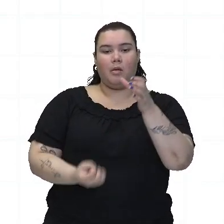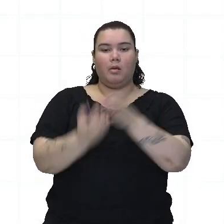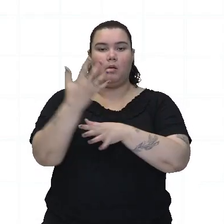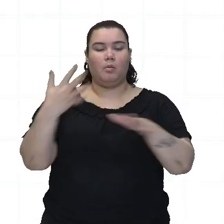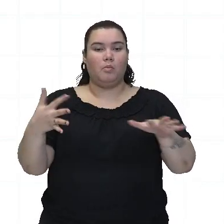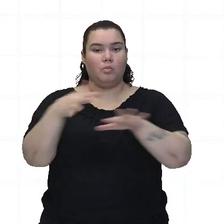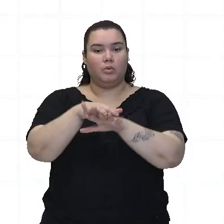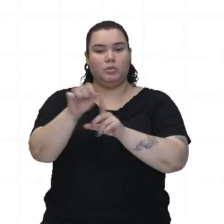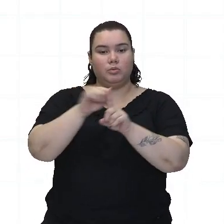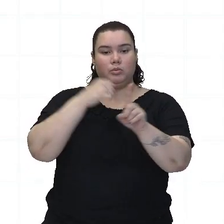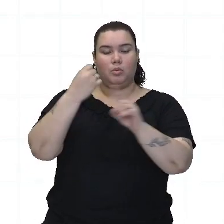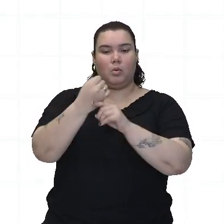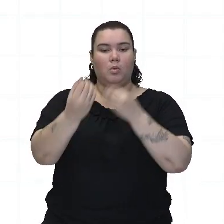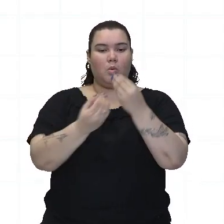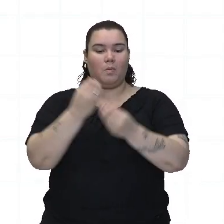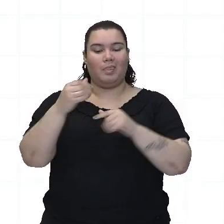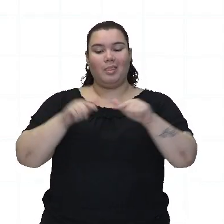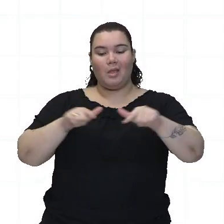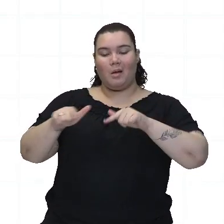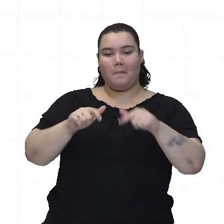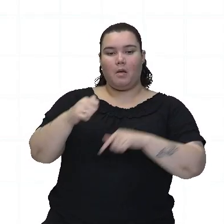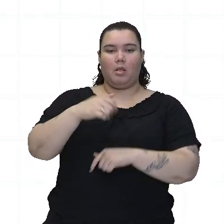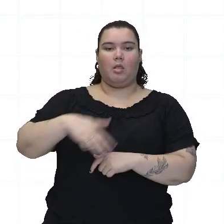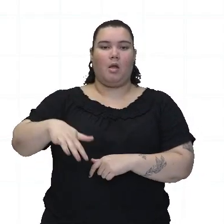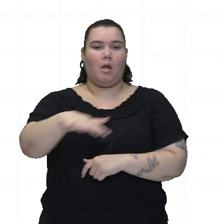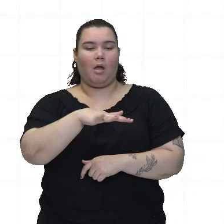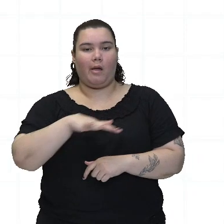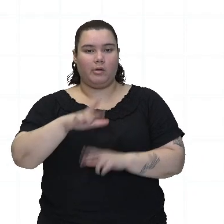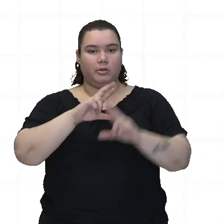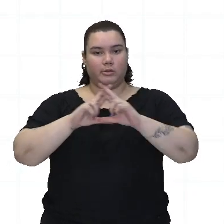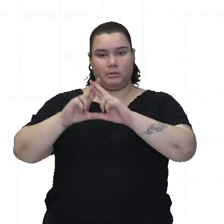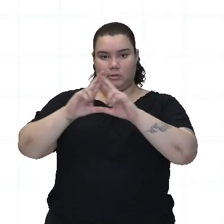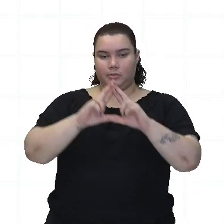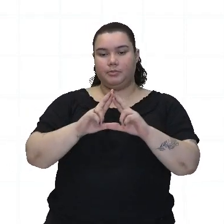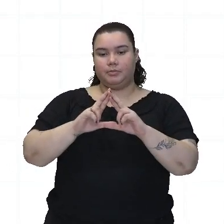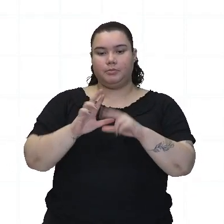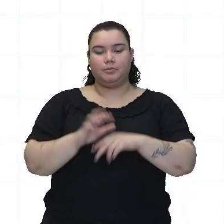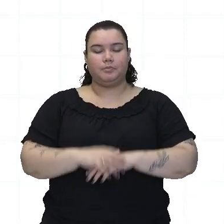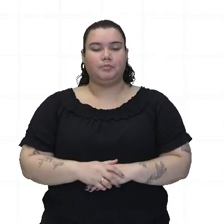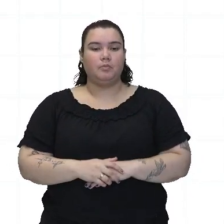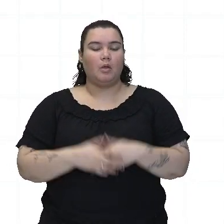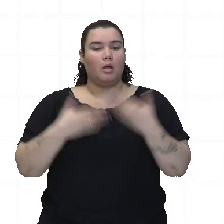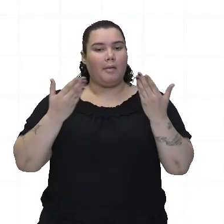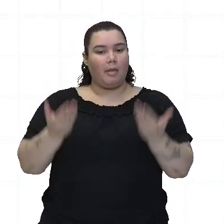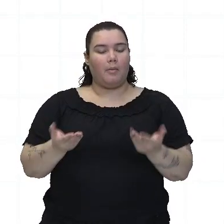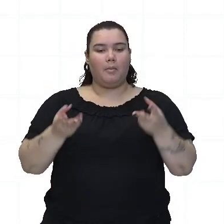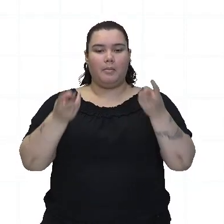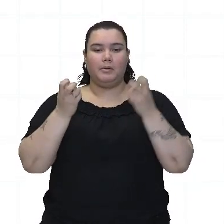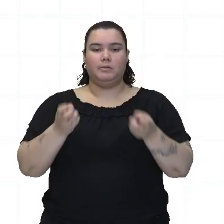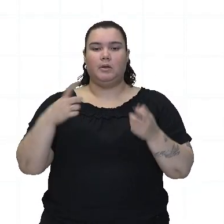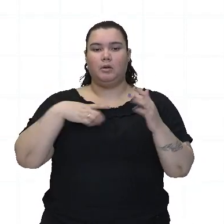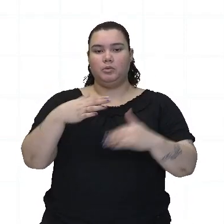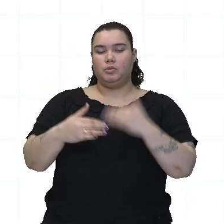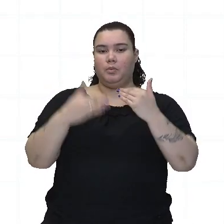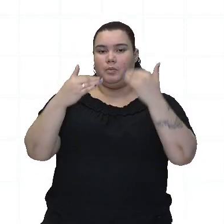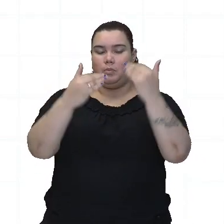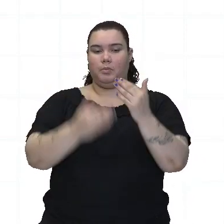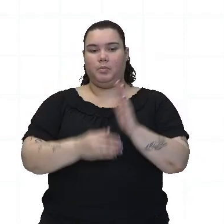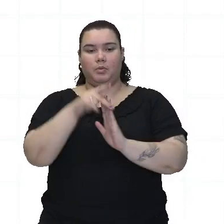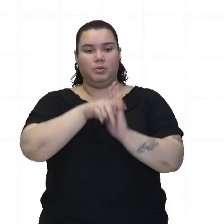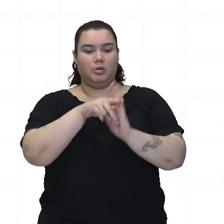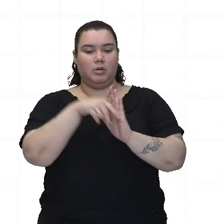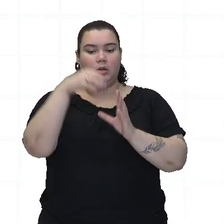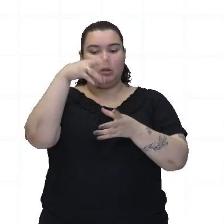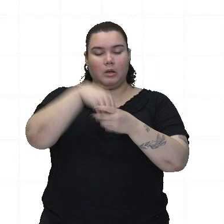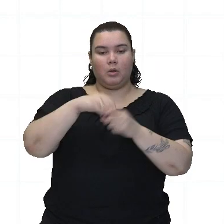área da reciclagem, falando então sobre iniciativas de comunidades locais para que se desenvolvam esses projetos e